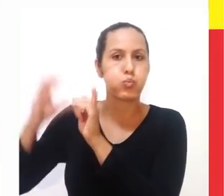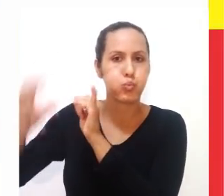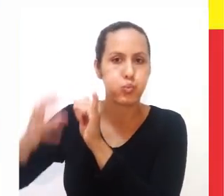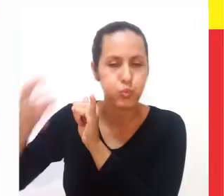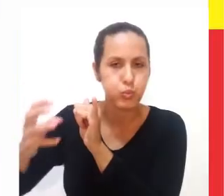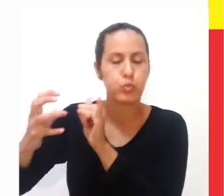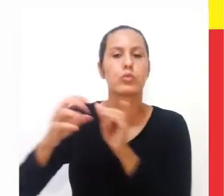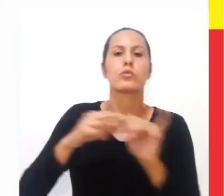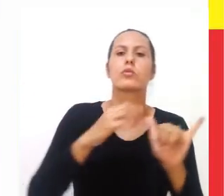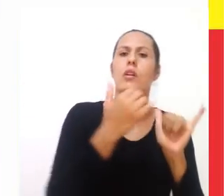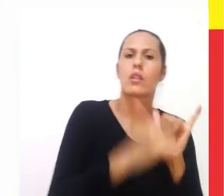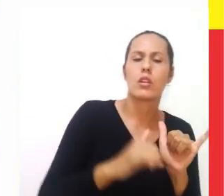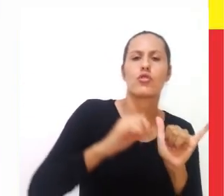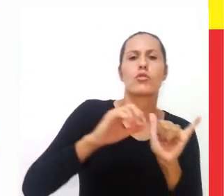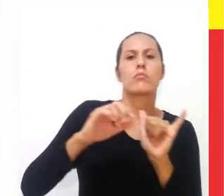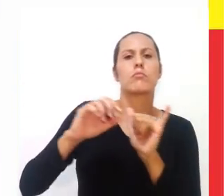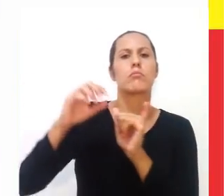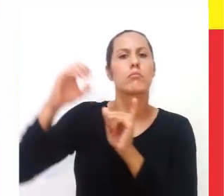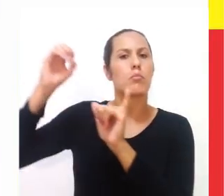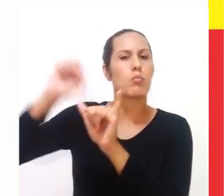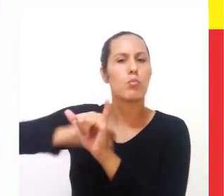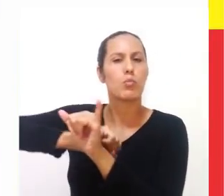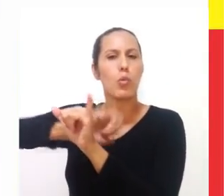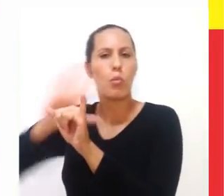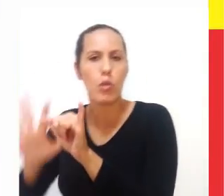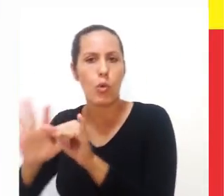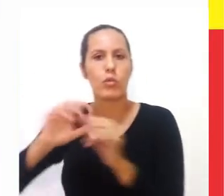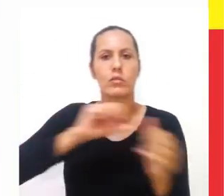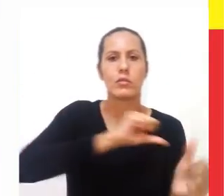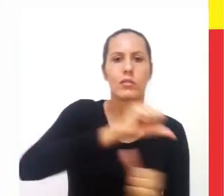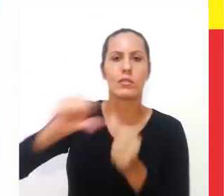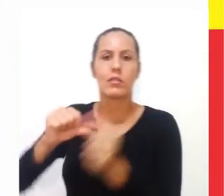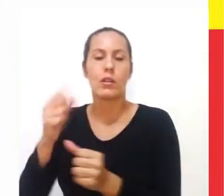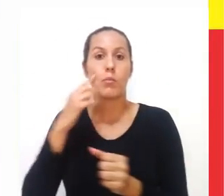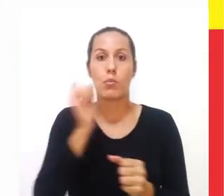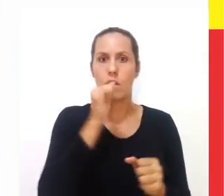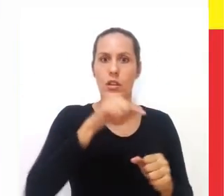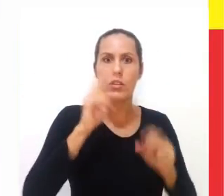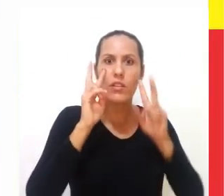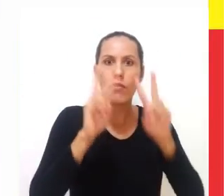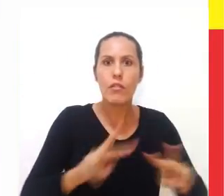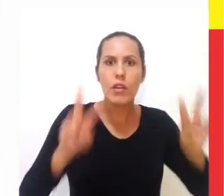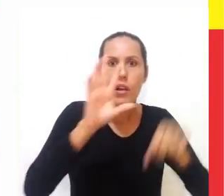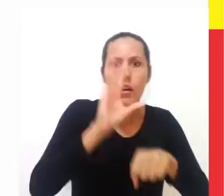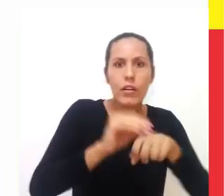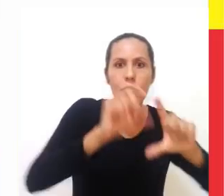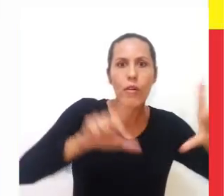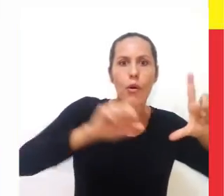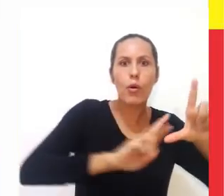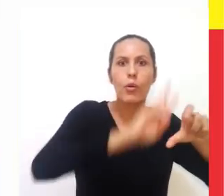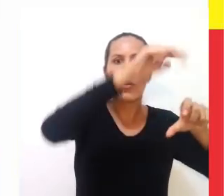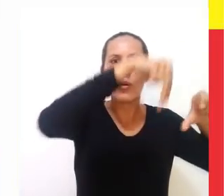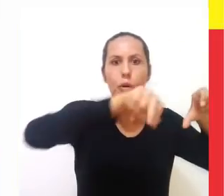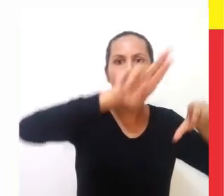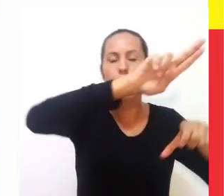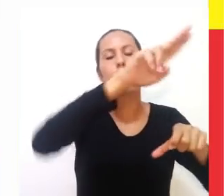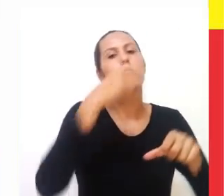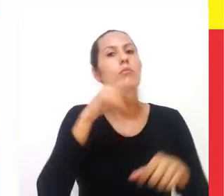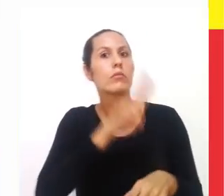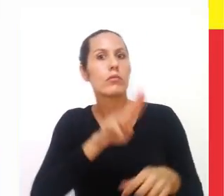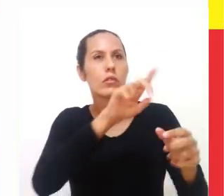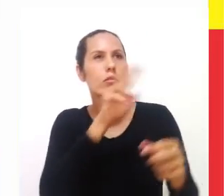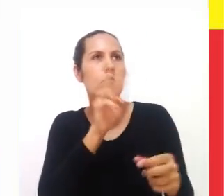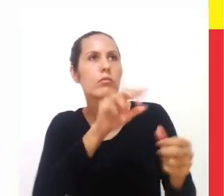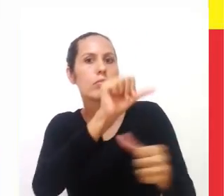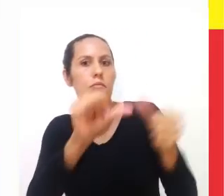em energia luminosa. Então, nós vemos aí, na nossa imagem, né, uma montanha-russa, a energia se transformando.